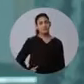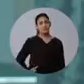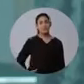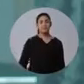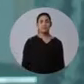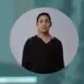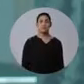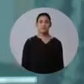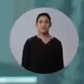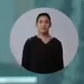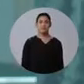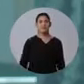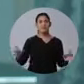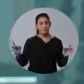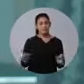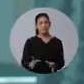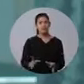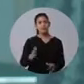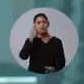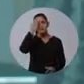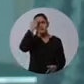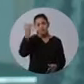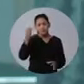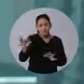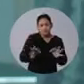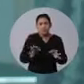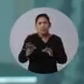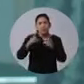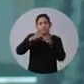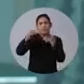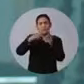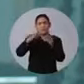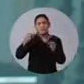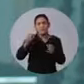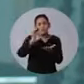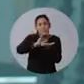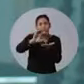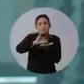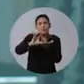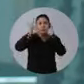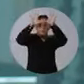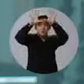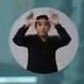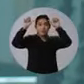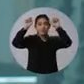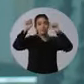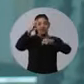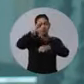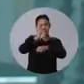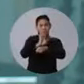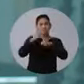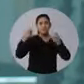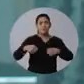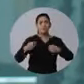seu governador. Preparado porque sei o caminho lá em Brasília para ir buscar os recursos que o nosso estado tanto